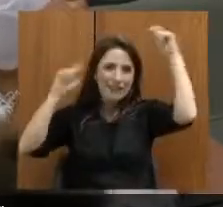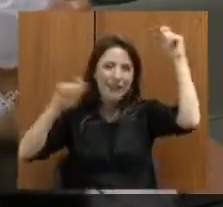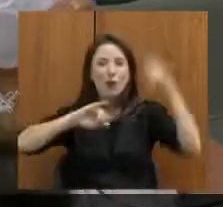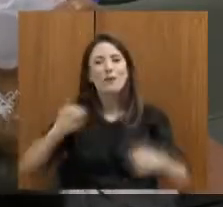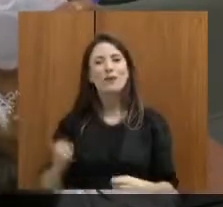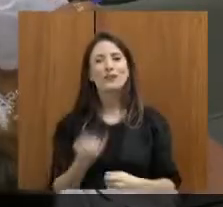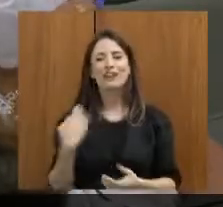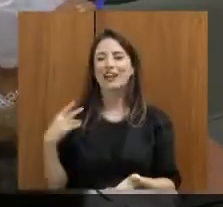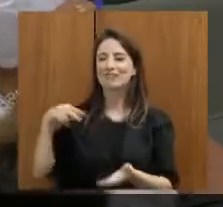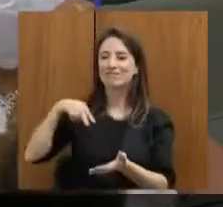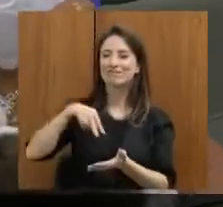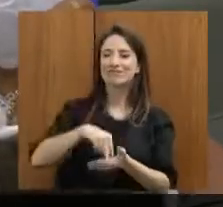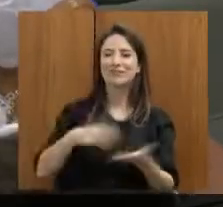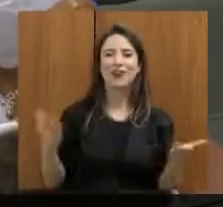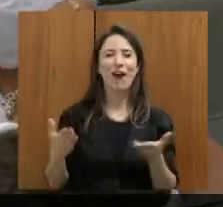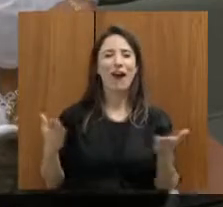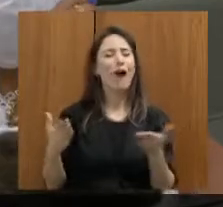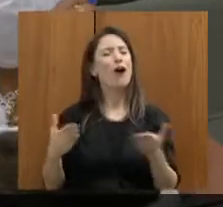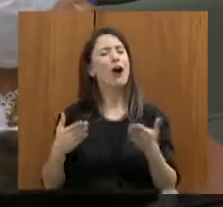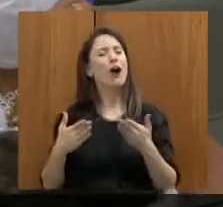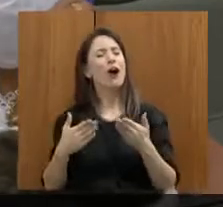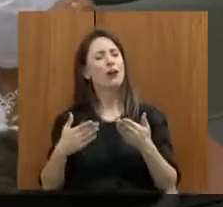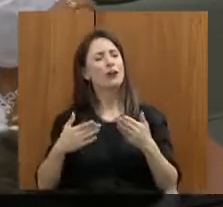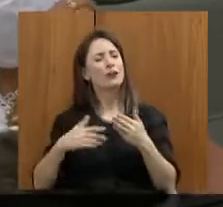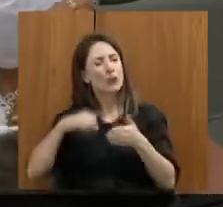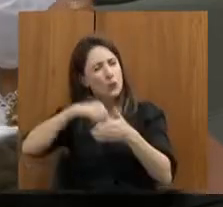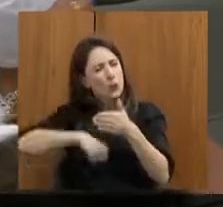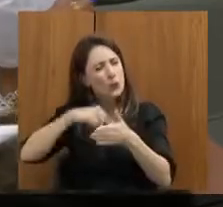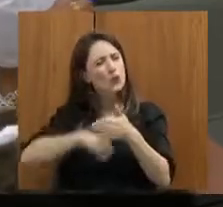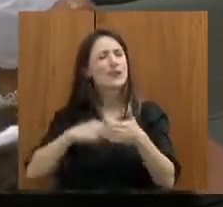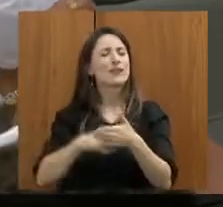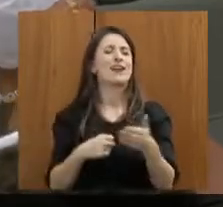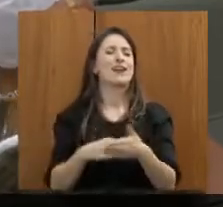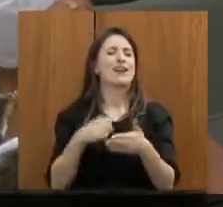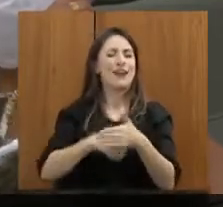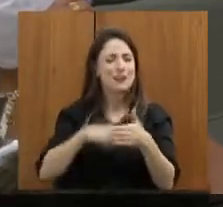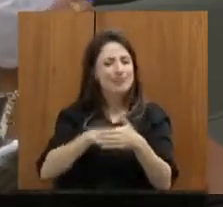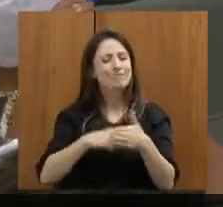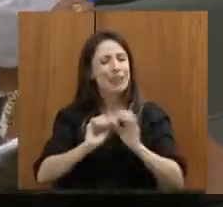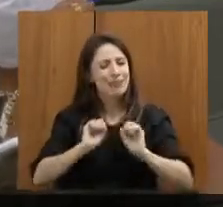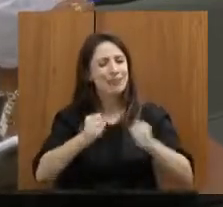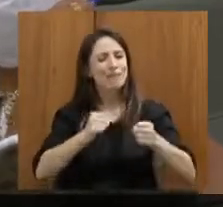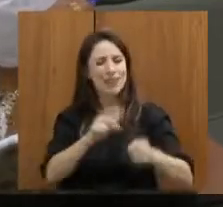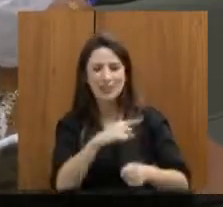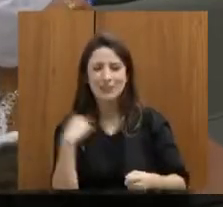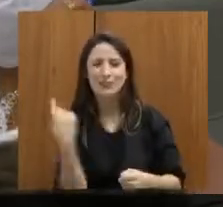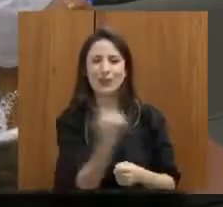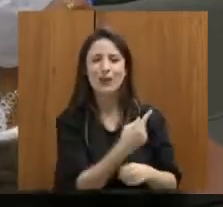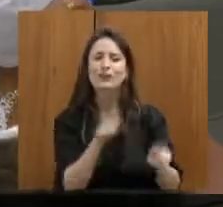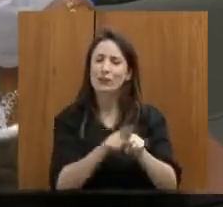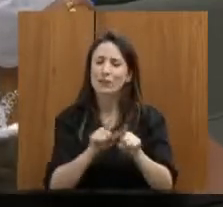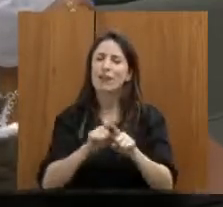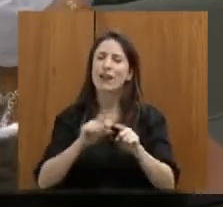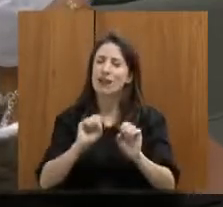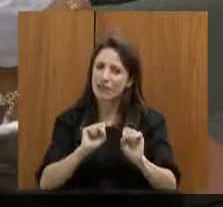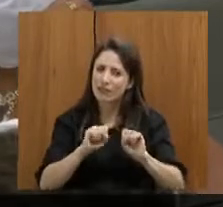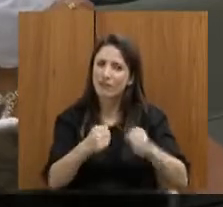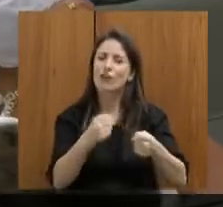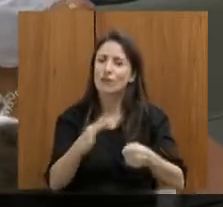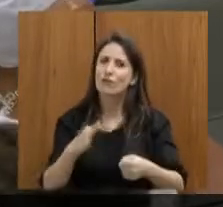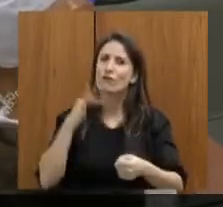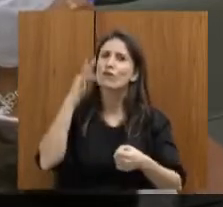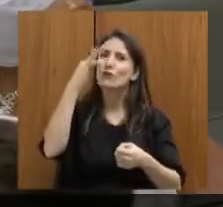clamando por nós pelos que já se passaram que estão vendo que estão por vir ainda né que minha mãe preocupação